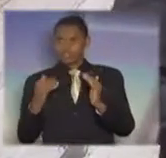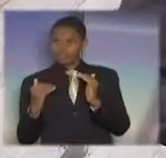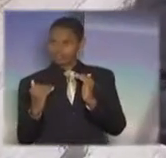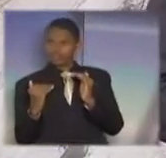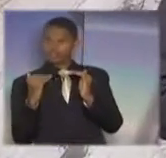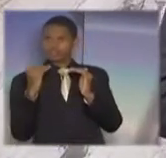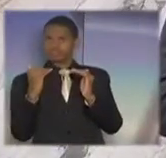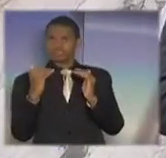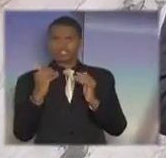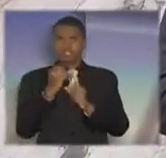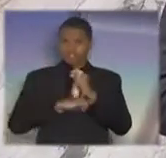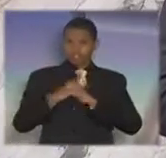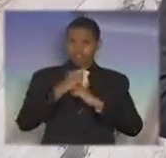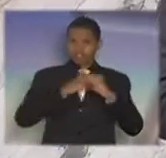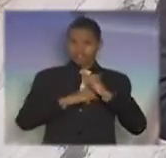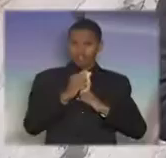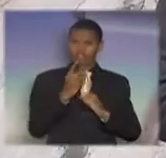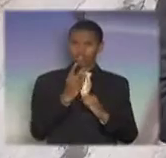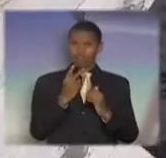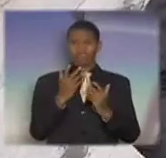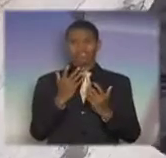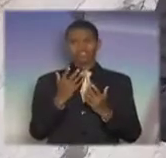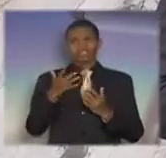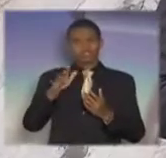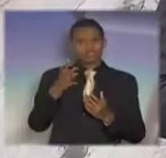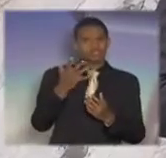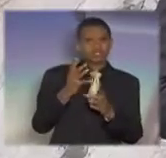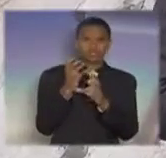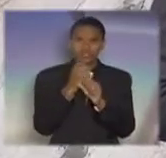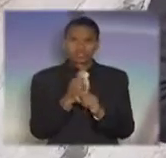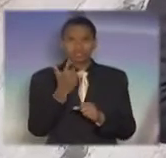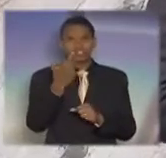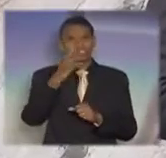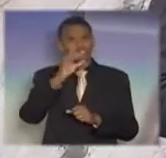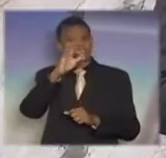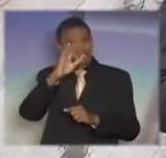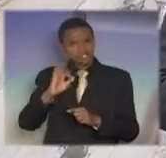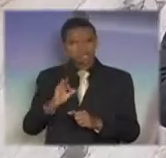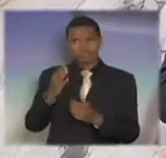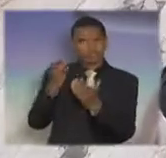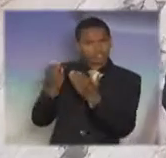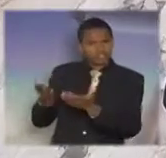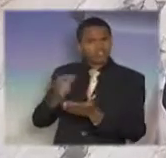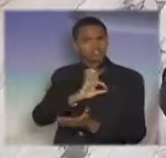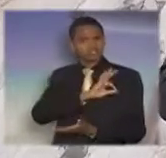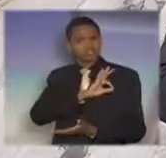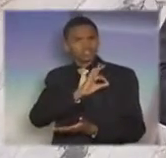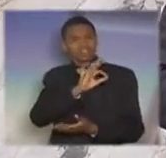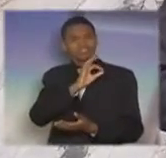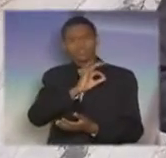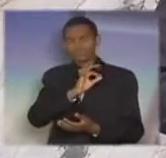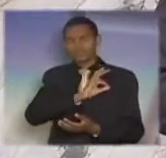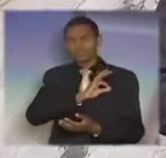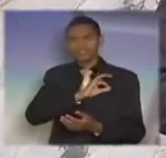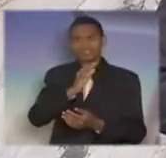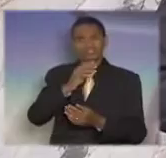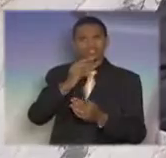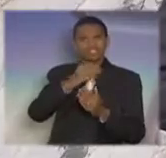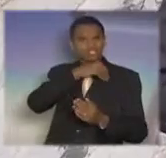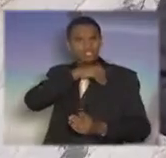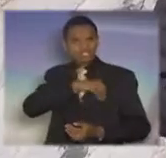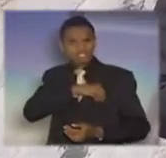dois anos daria pelo menos 10% de reajuste salarial a todo o funcionalismo público